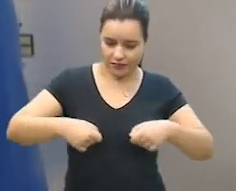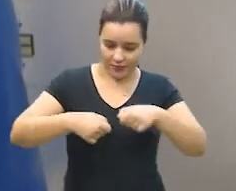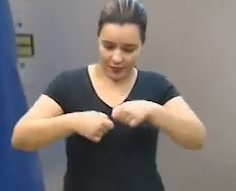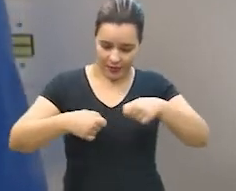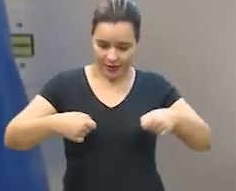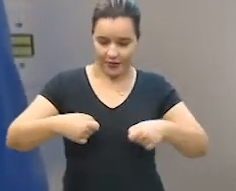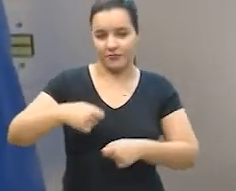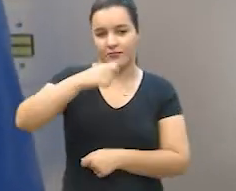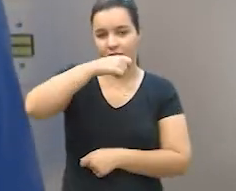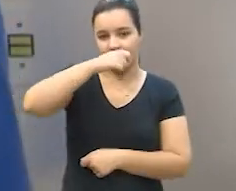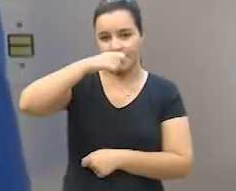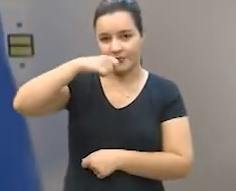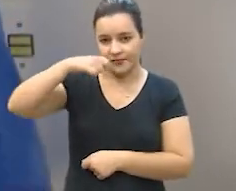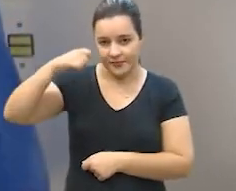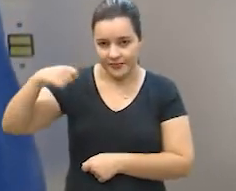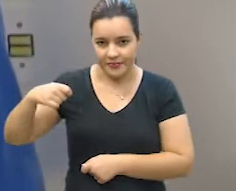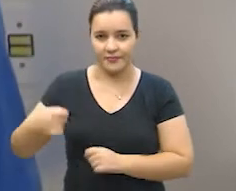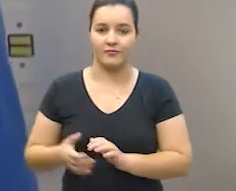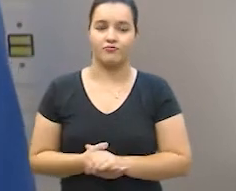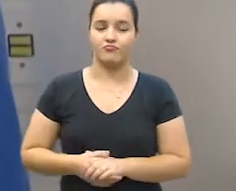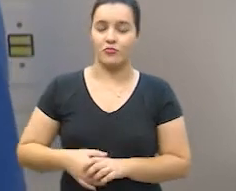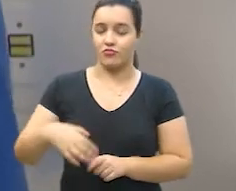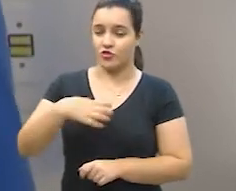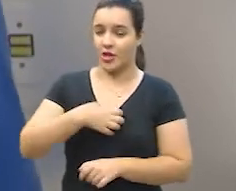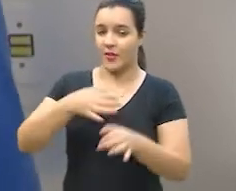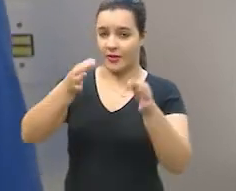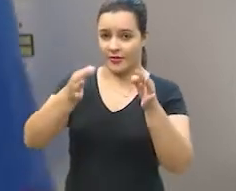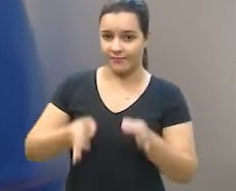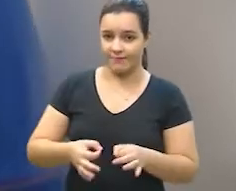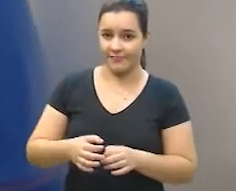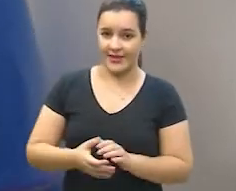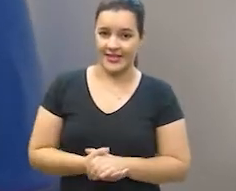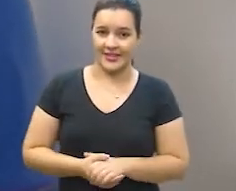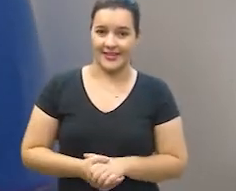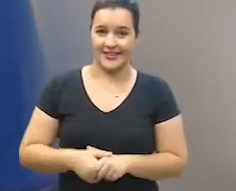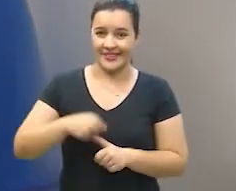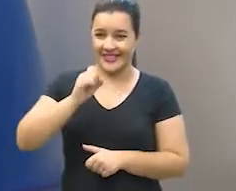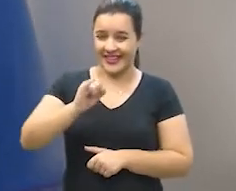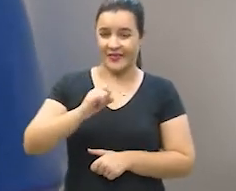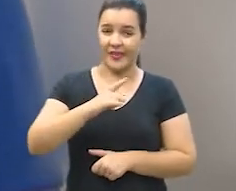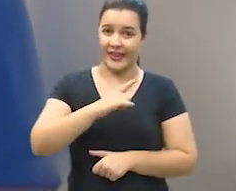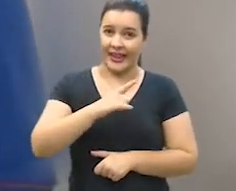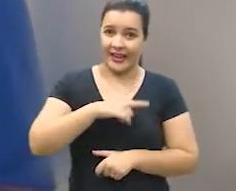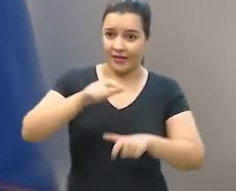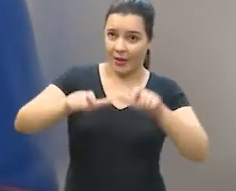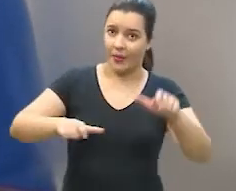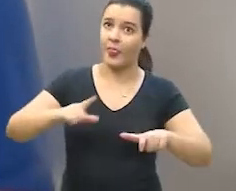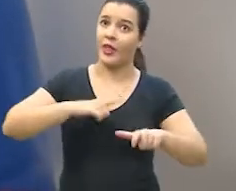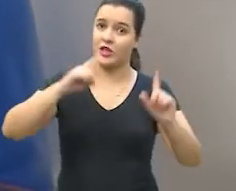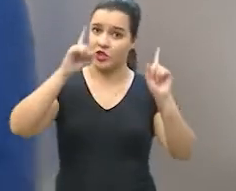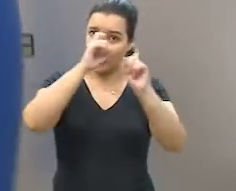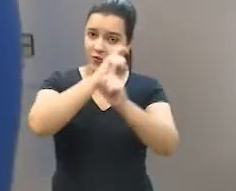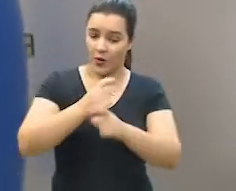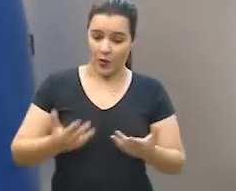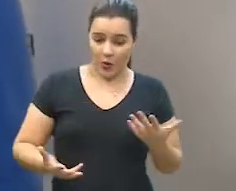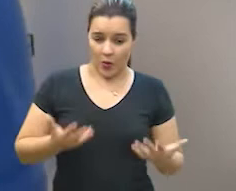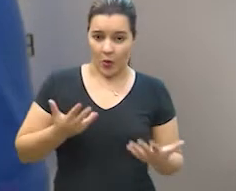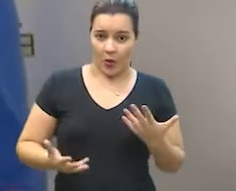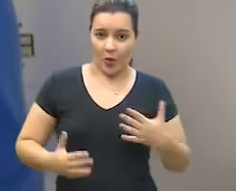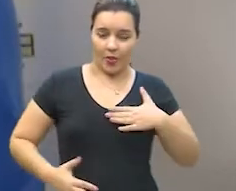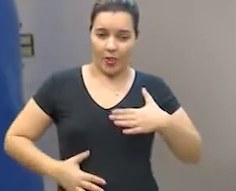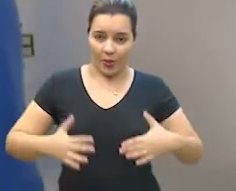esse creme dental na escova, segurar corretamente a escova. Então, se a gente não tem uma habilidade motora